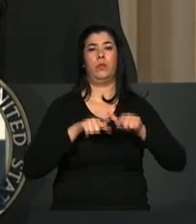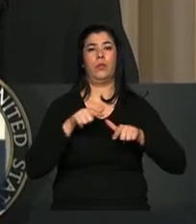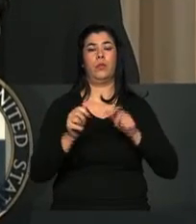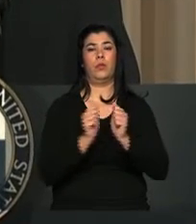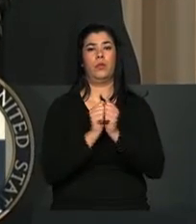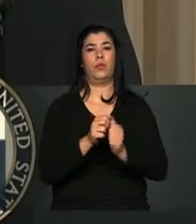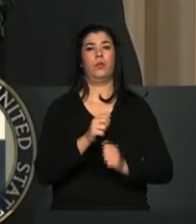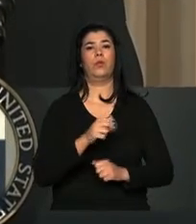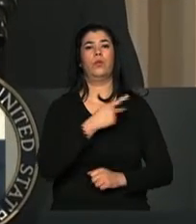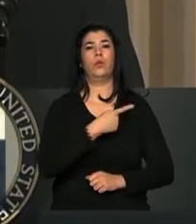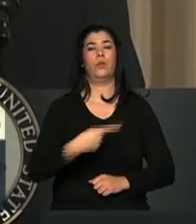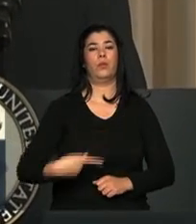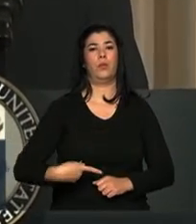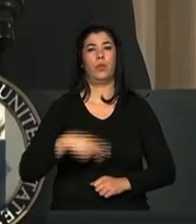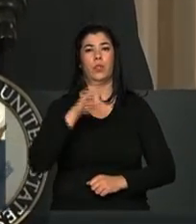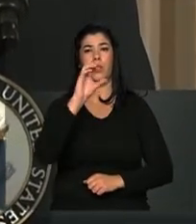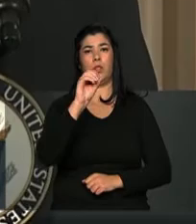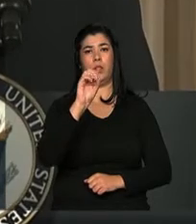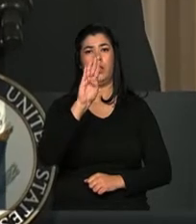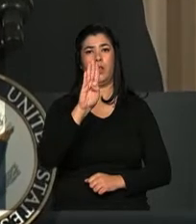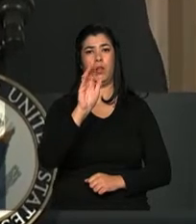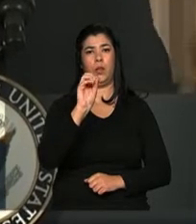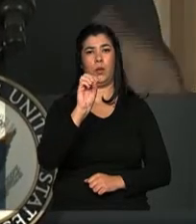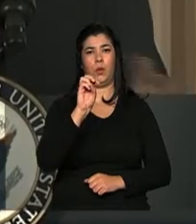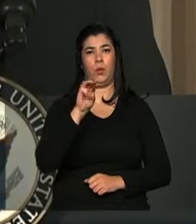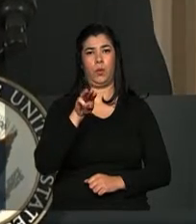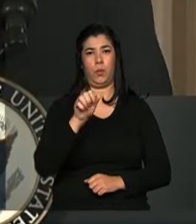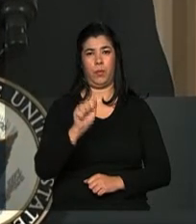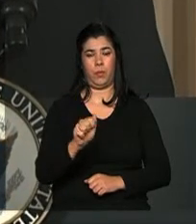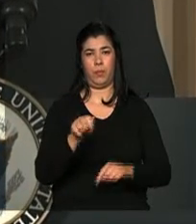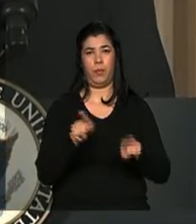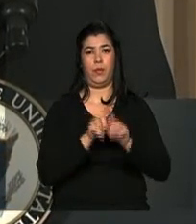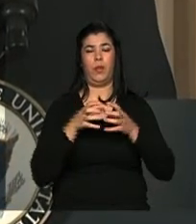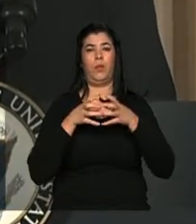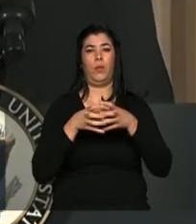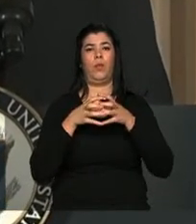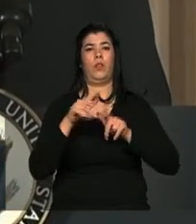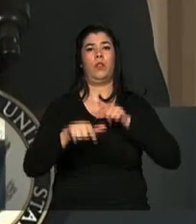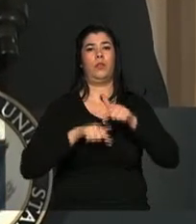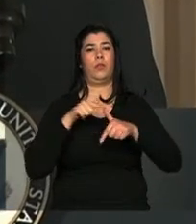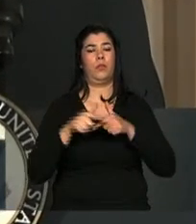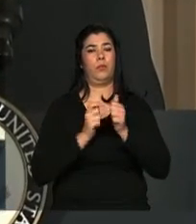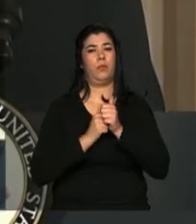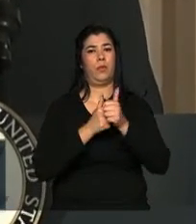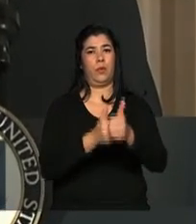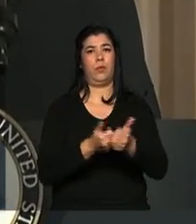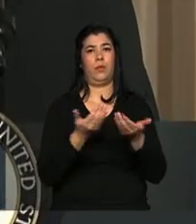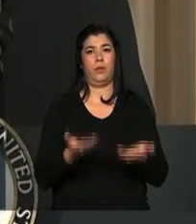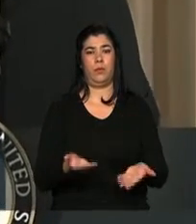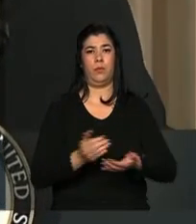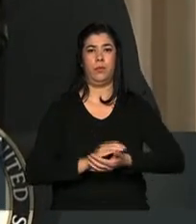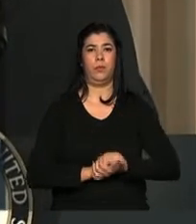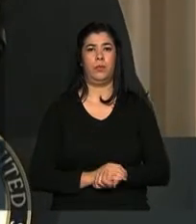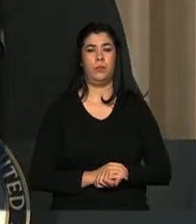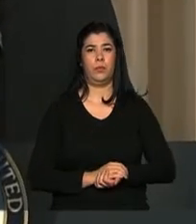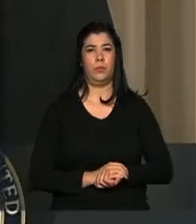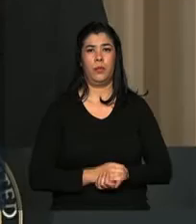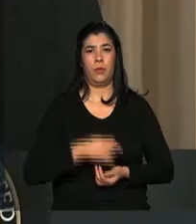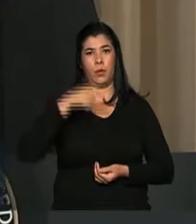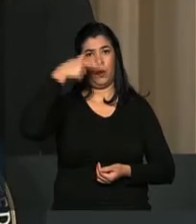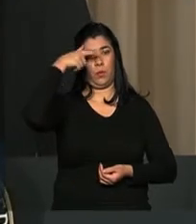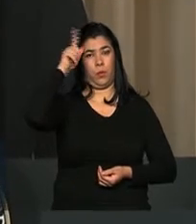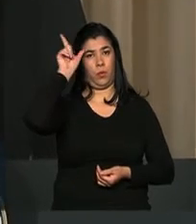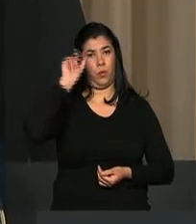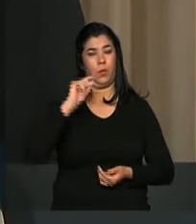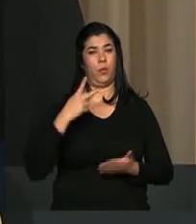Obama e com toda a equipe de governo que o acompanhou. Ontem